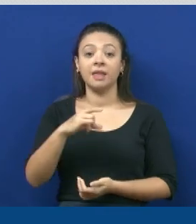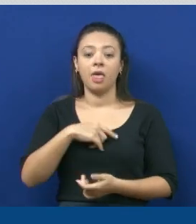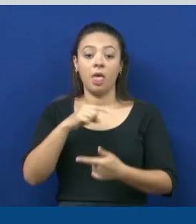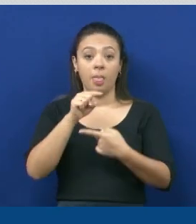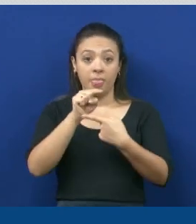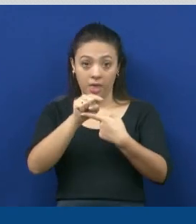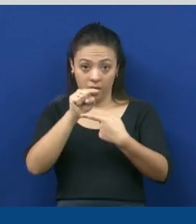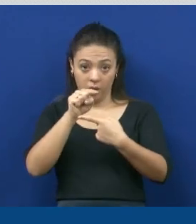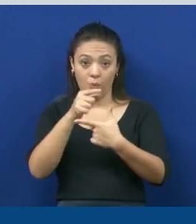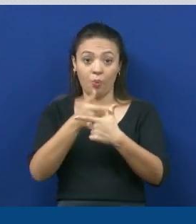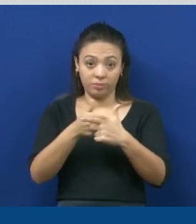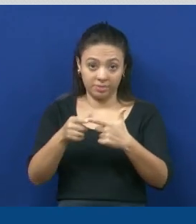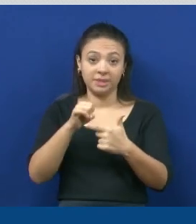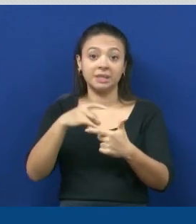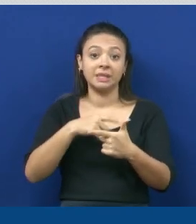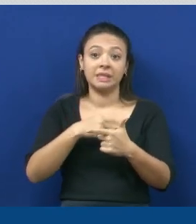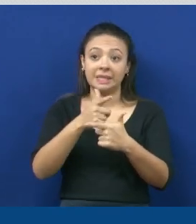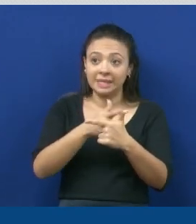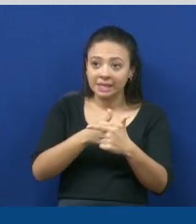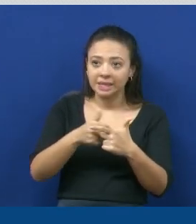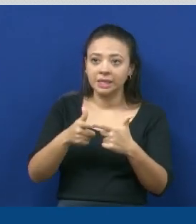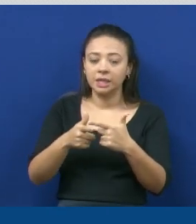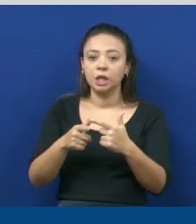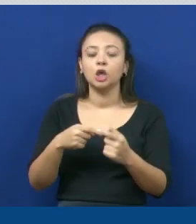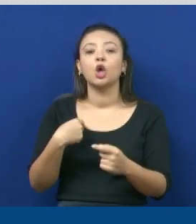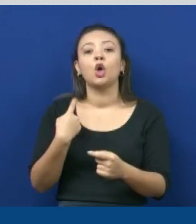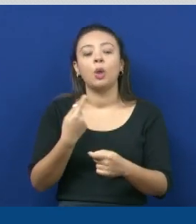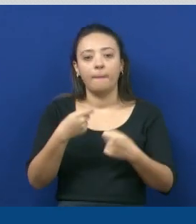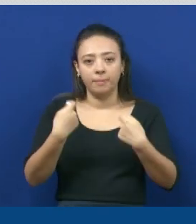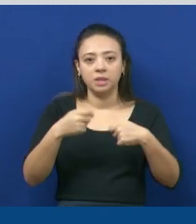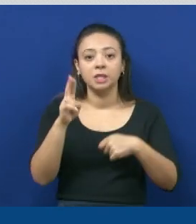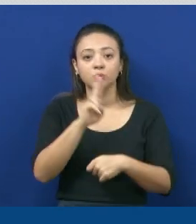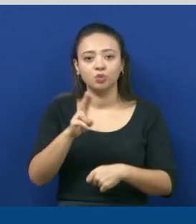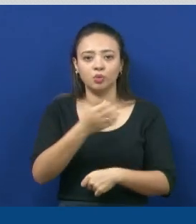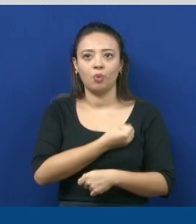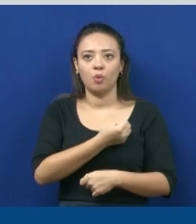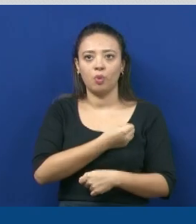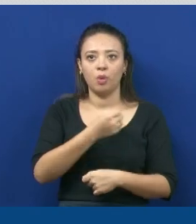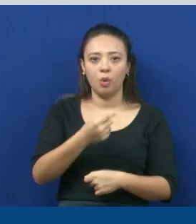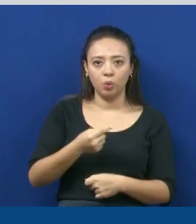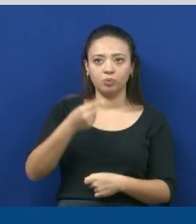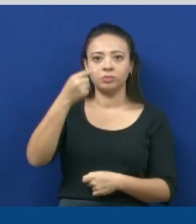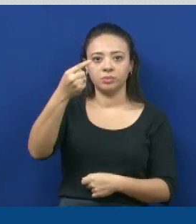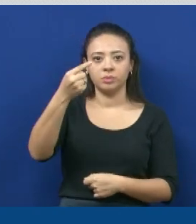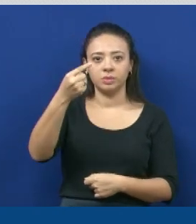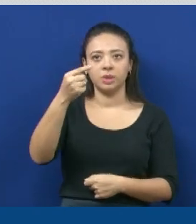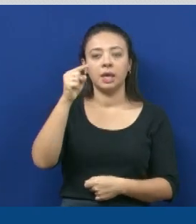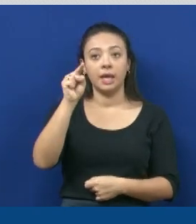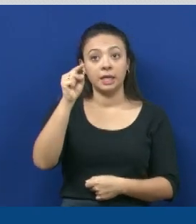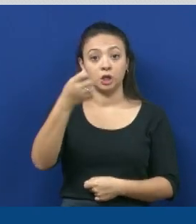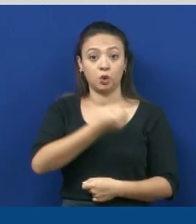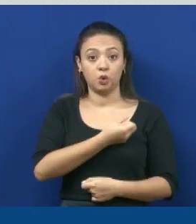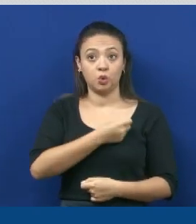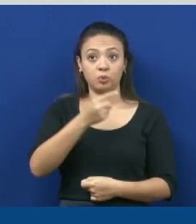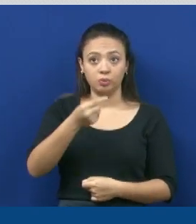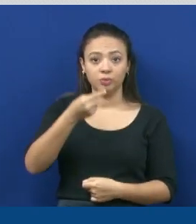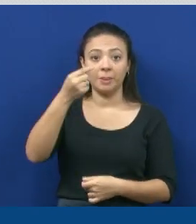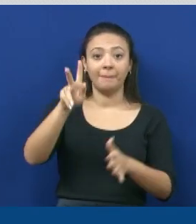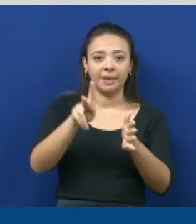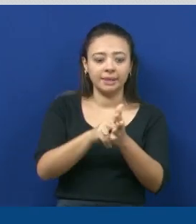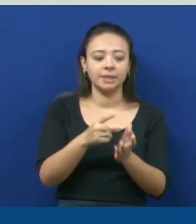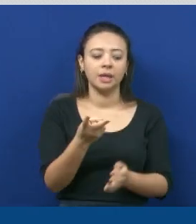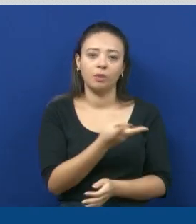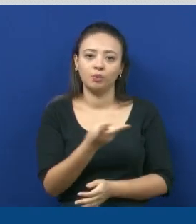divisão, elevamos o dividendo e o divisor ao mesmo expoente, que seria a mesma coisa do caso anterior que a gente